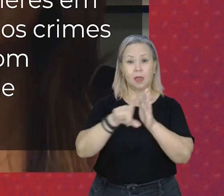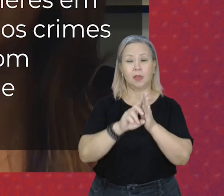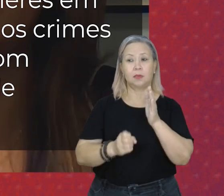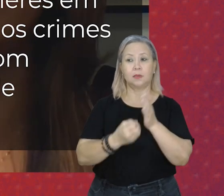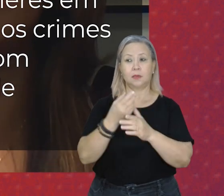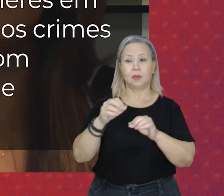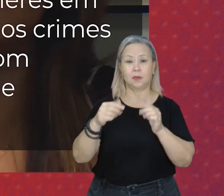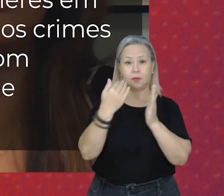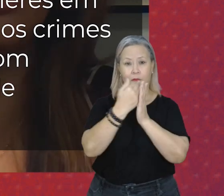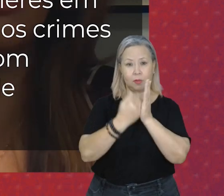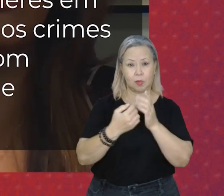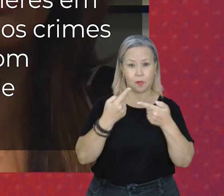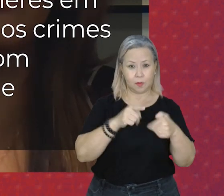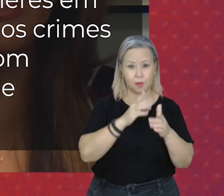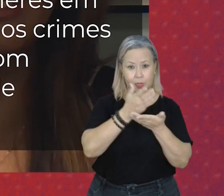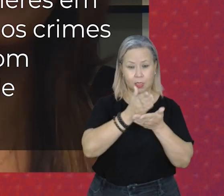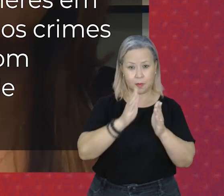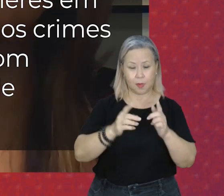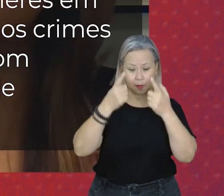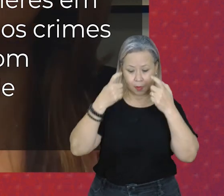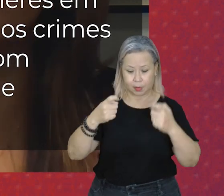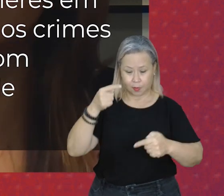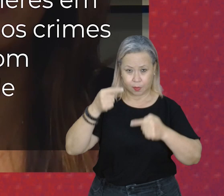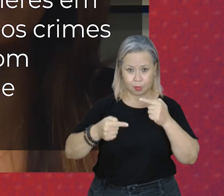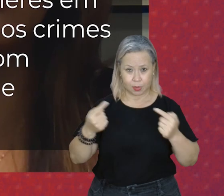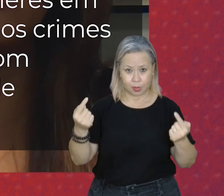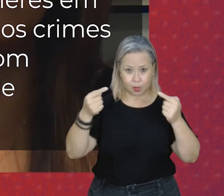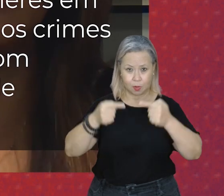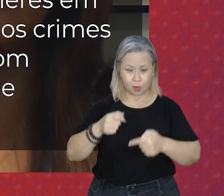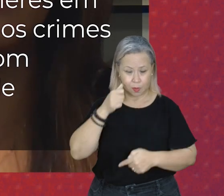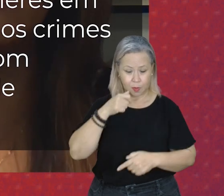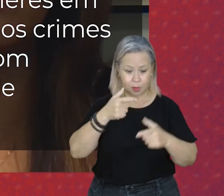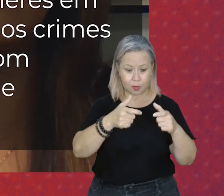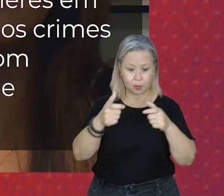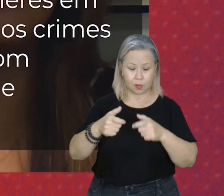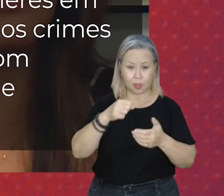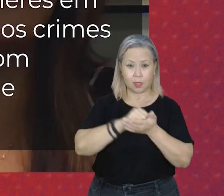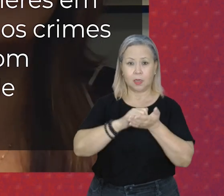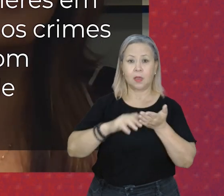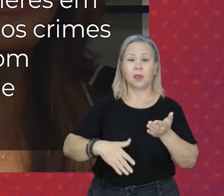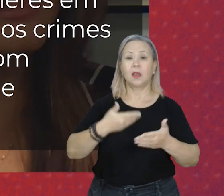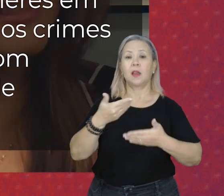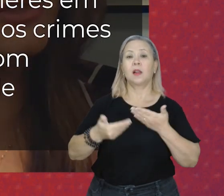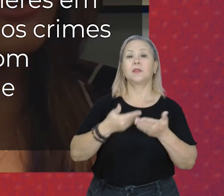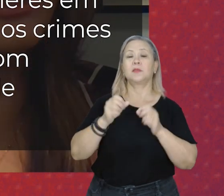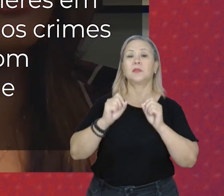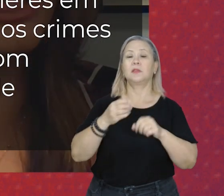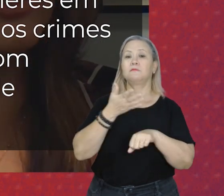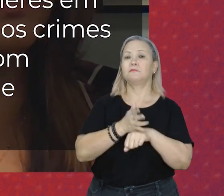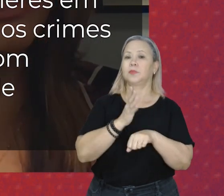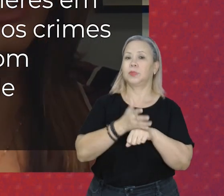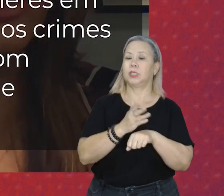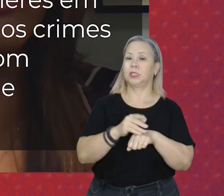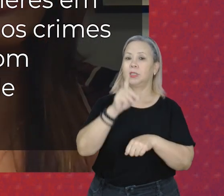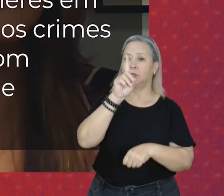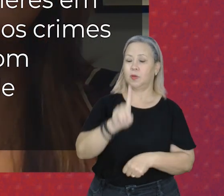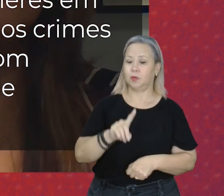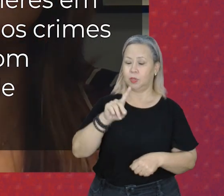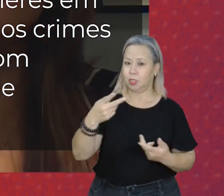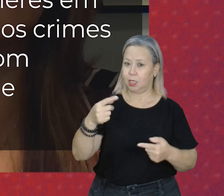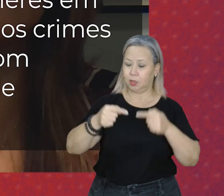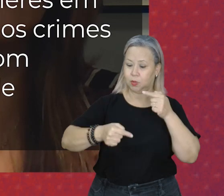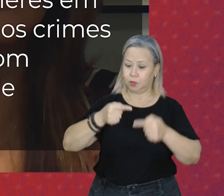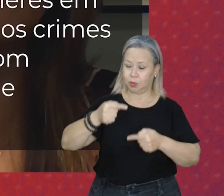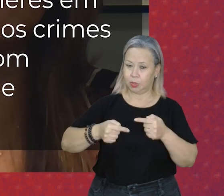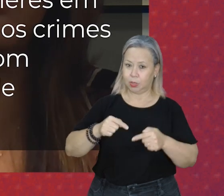reprimir e combater a violência política contra a mulher, nos espaços e atividades relacionados ao exercício de seus direitos políticos